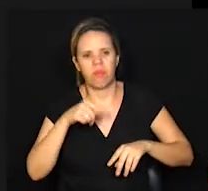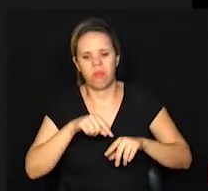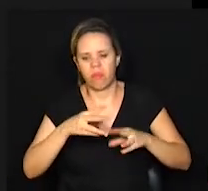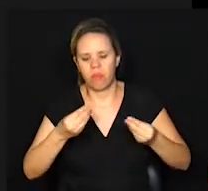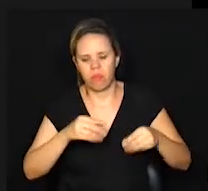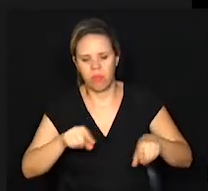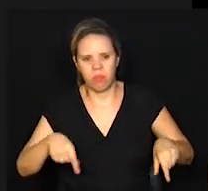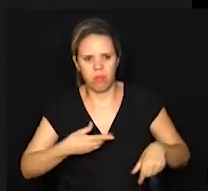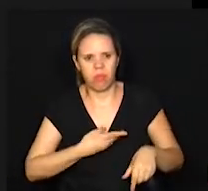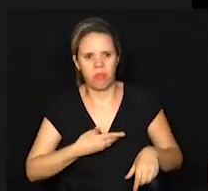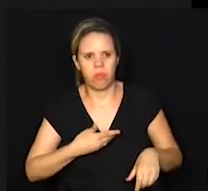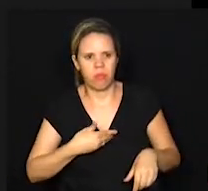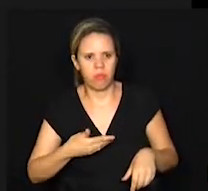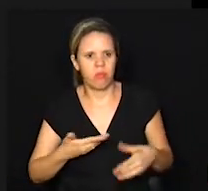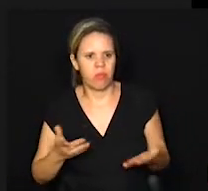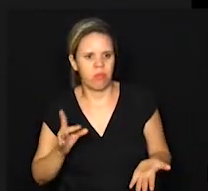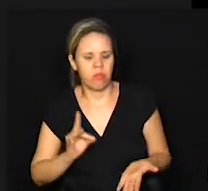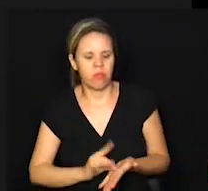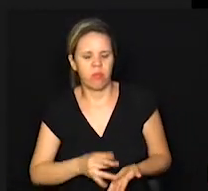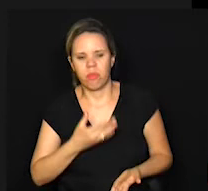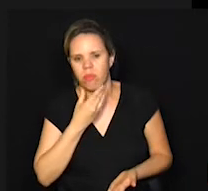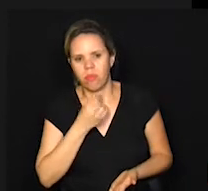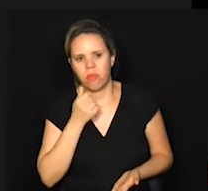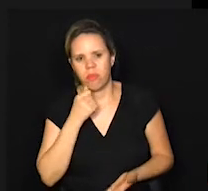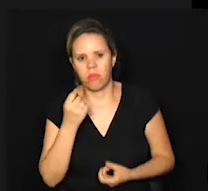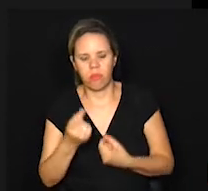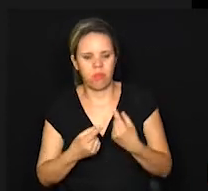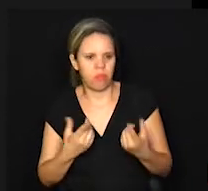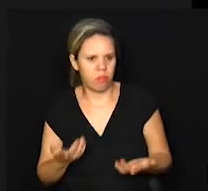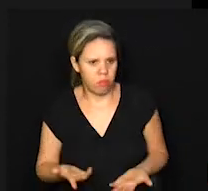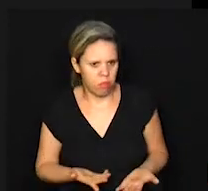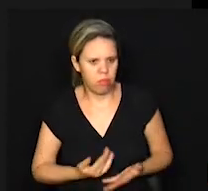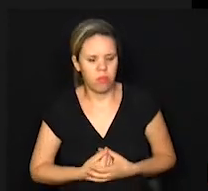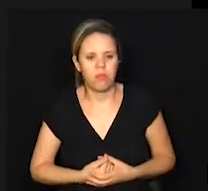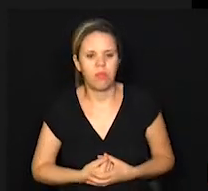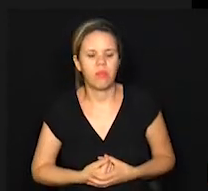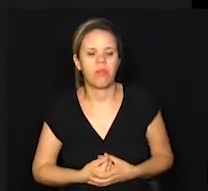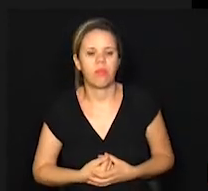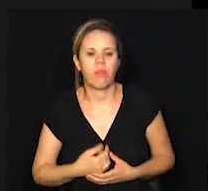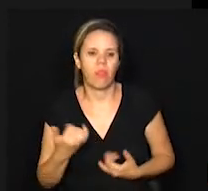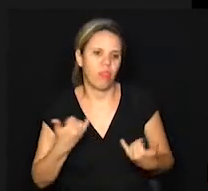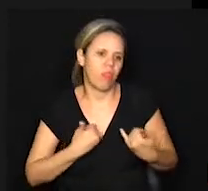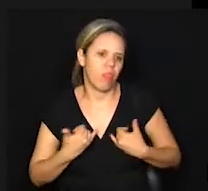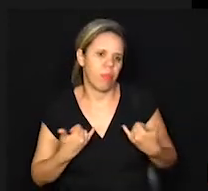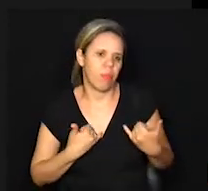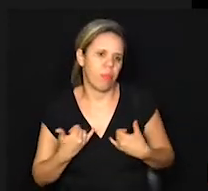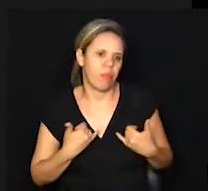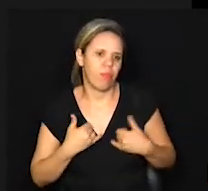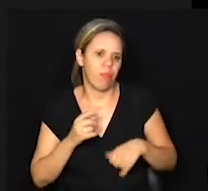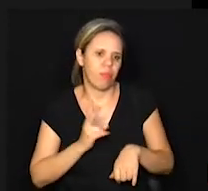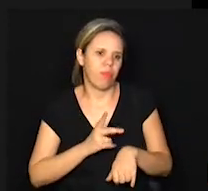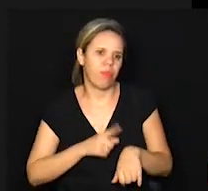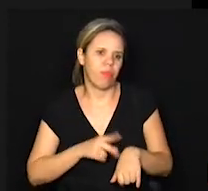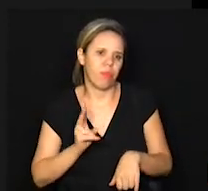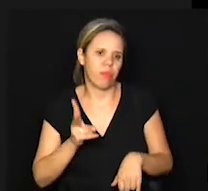que eu falo que são colegas e colegas, alguns colegas falaram o tempo todo que